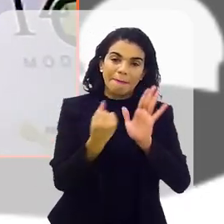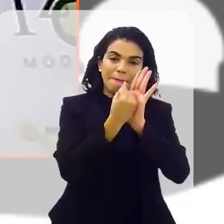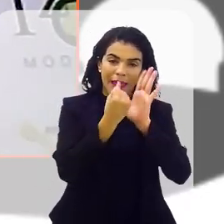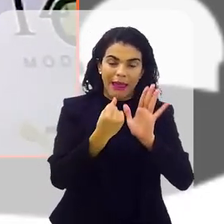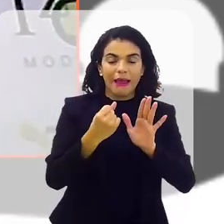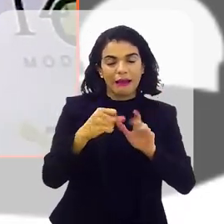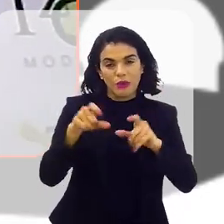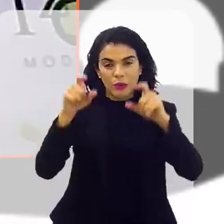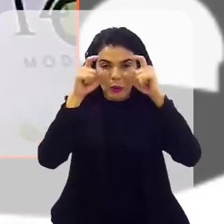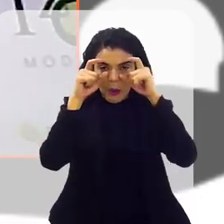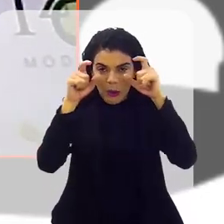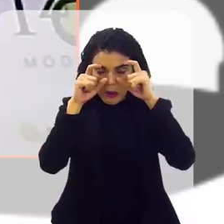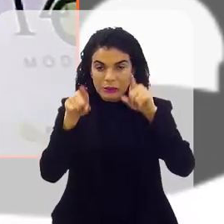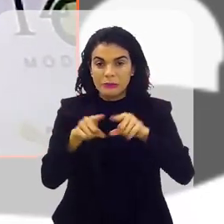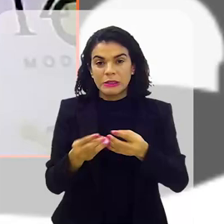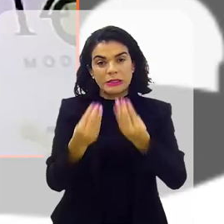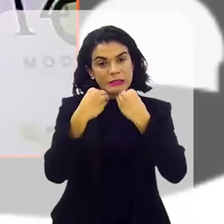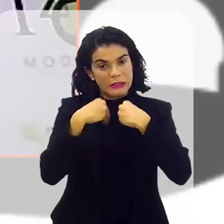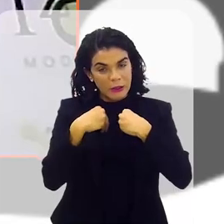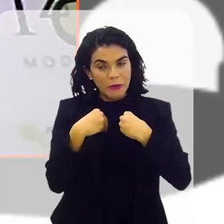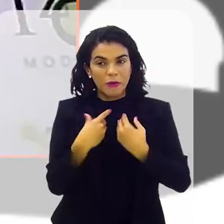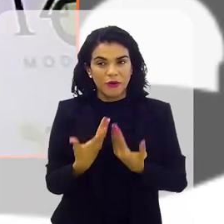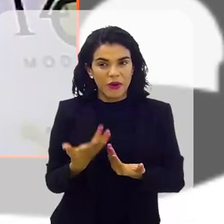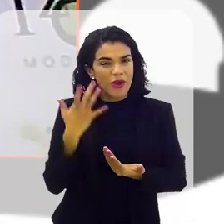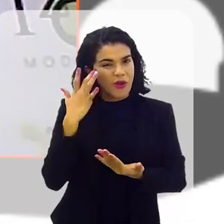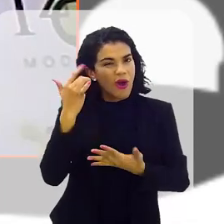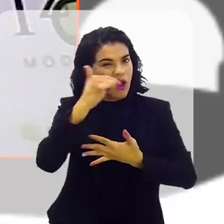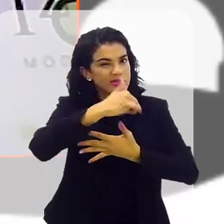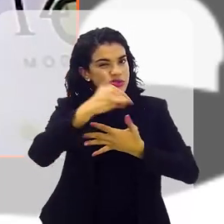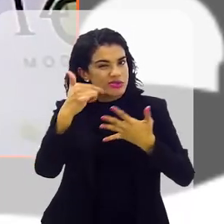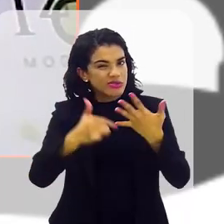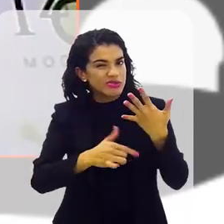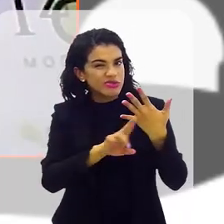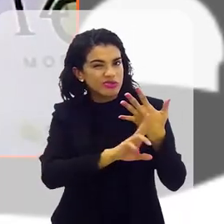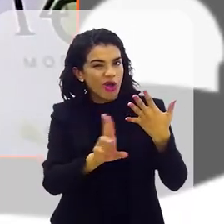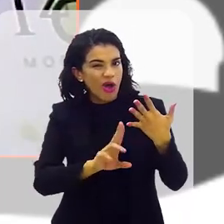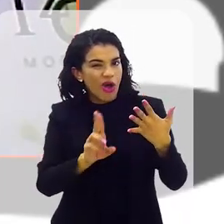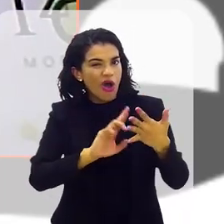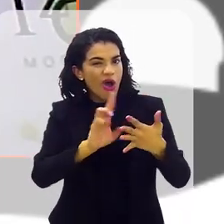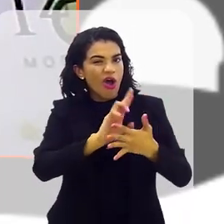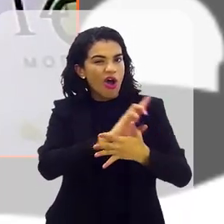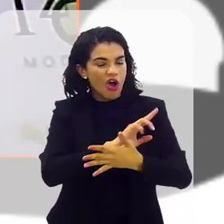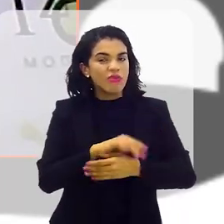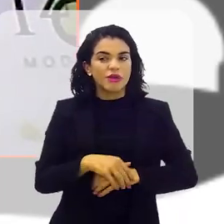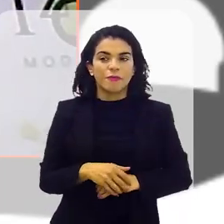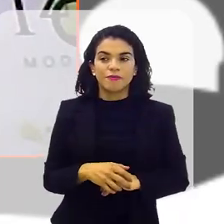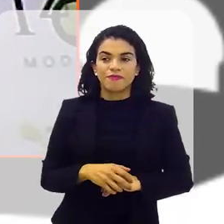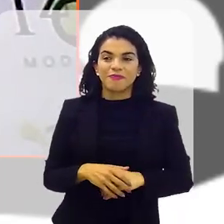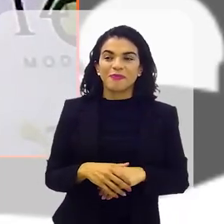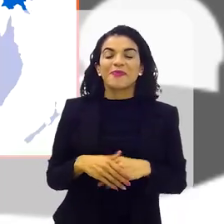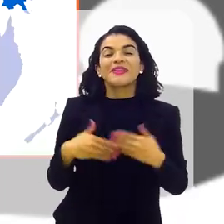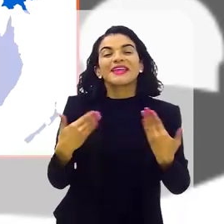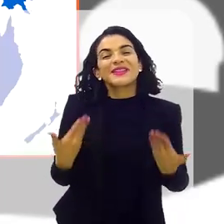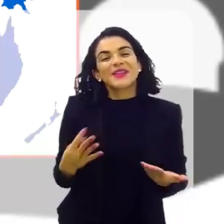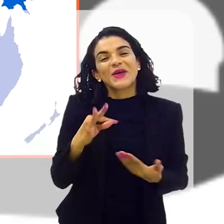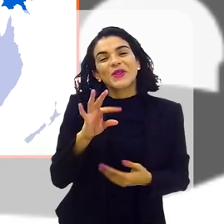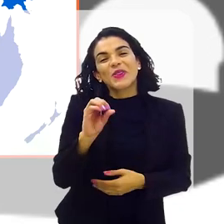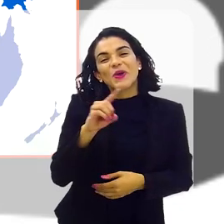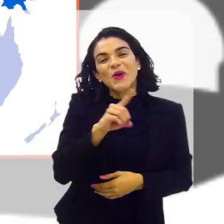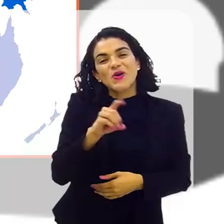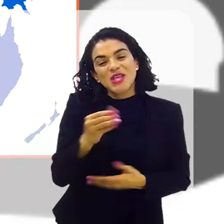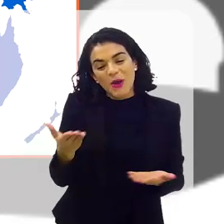Prime que também tá nos ajudando para caramba sim eu acho que eu falei todo mundo eu acho que eu não esqueci ninguém não então